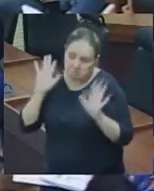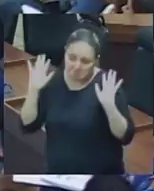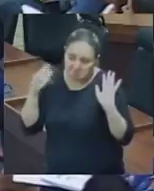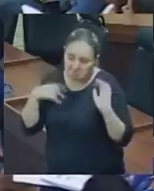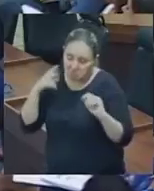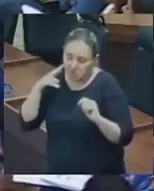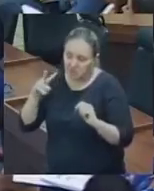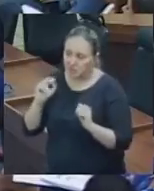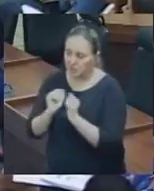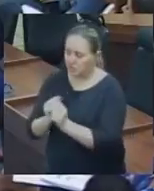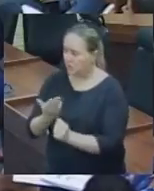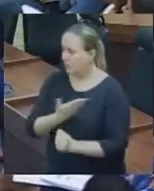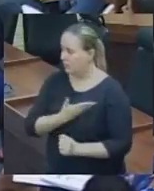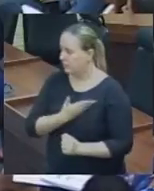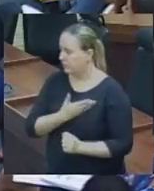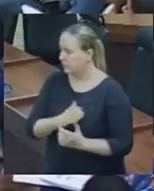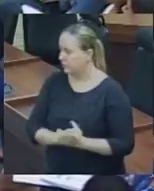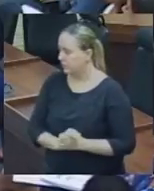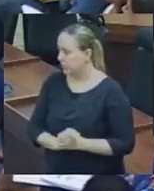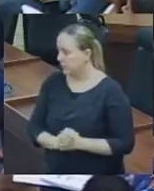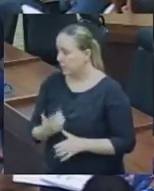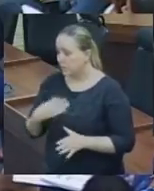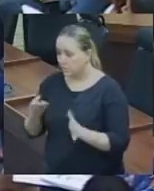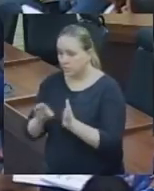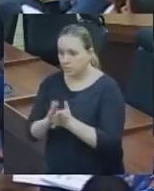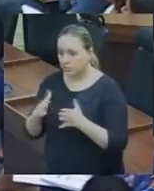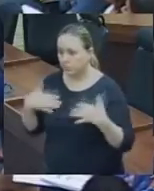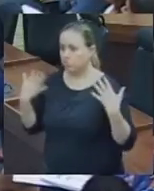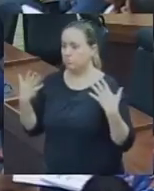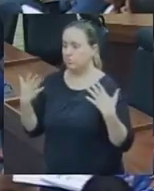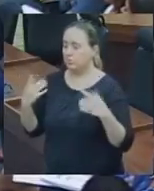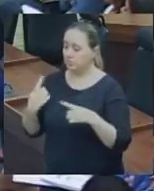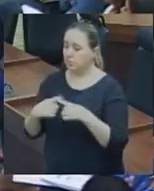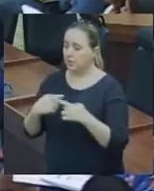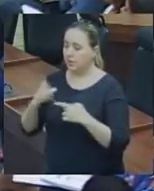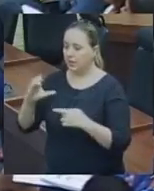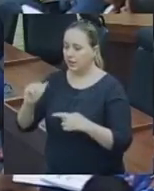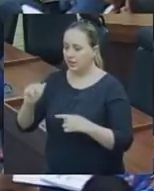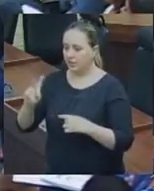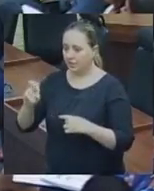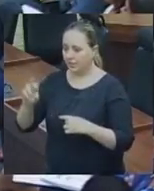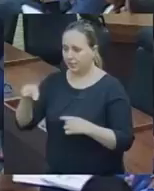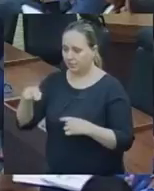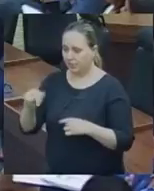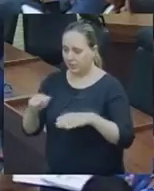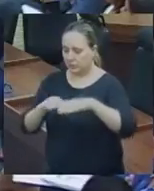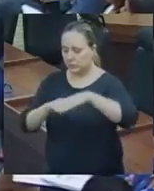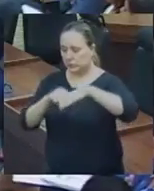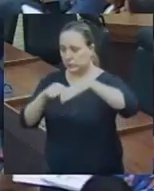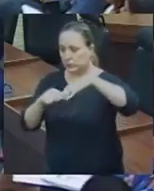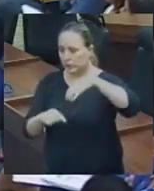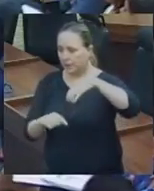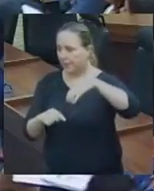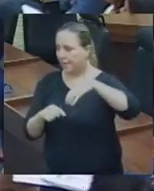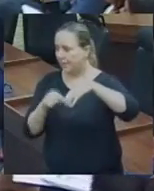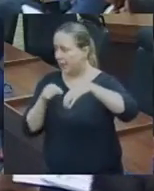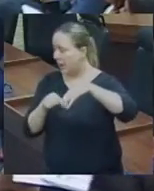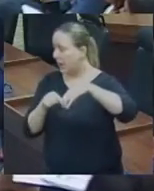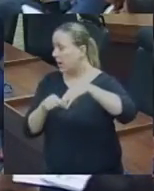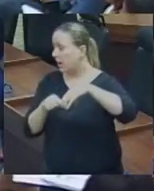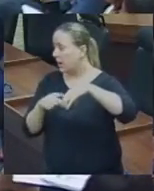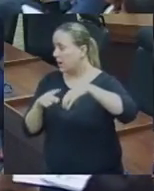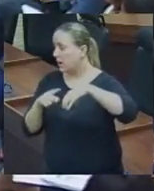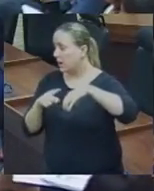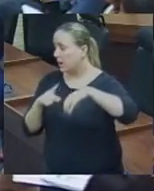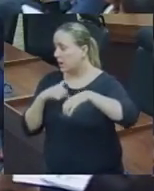os amigos cheguei lá fiquei surpreso porque na caverna nas cavernas é um complexo né eles